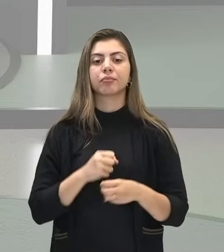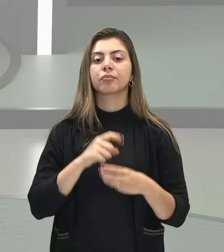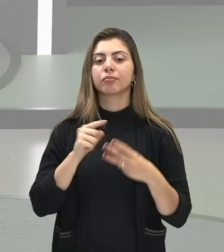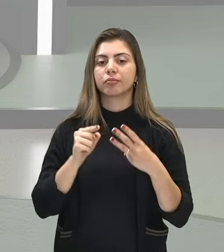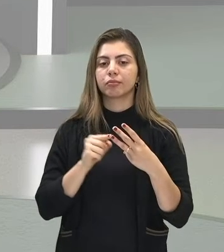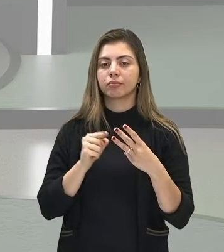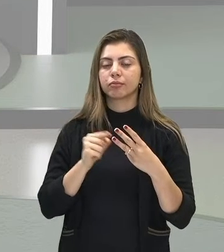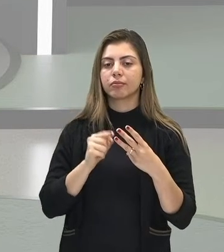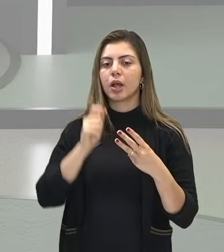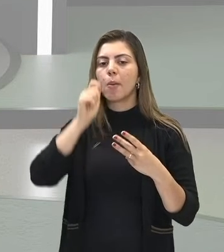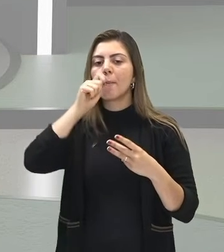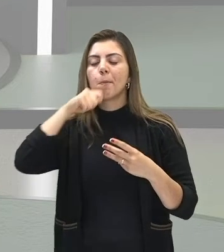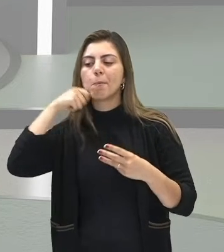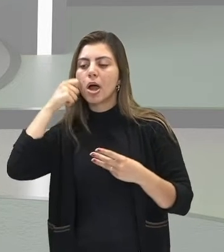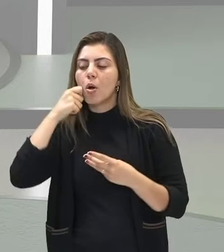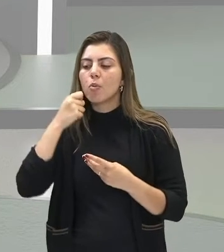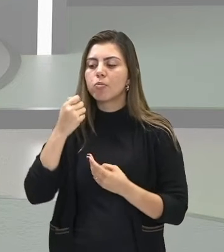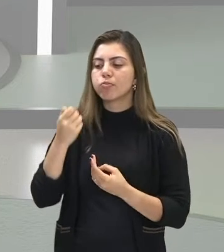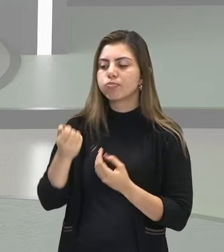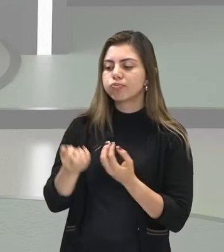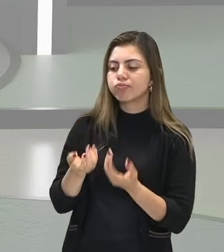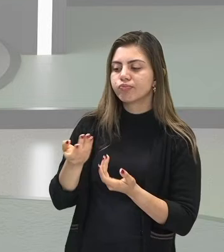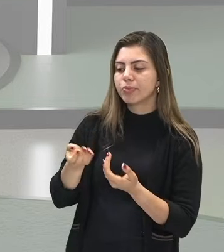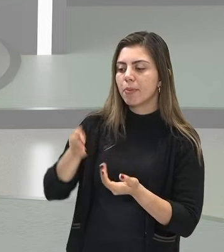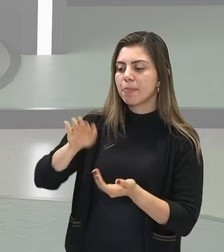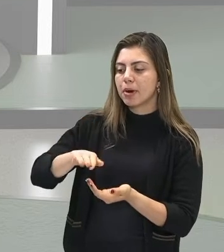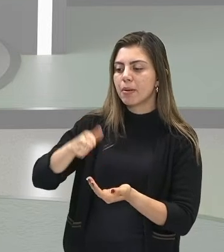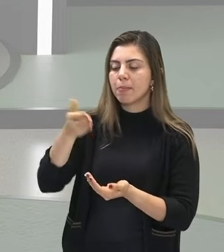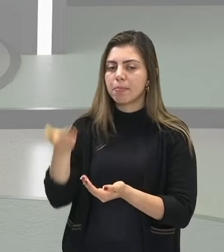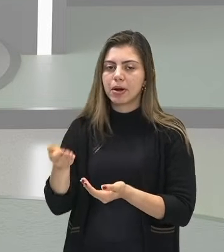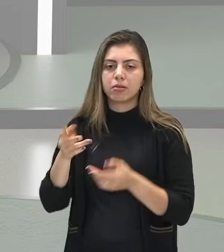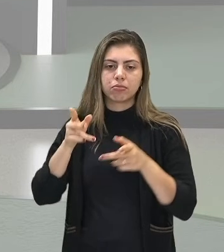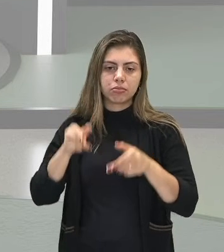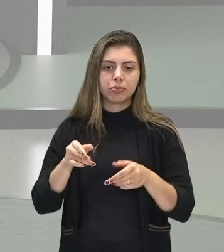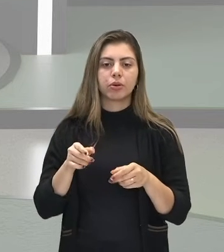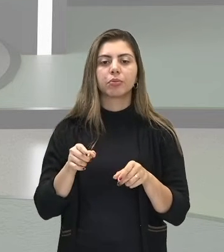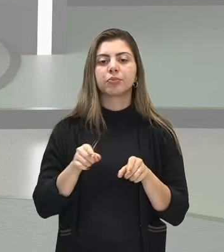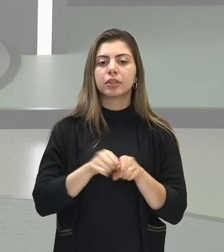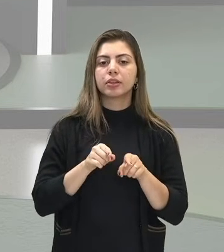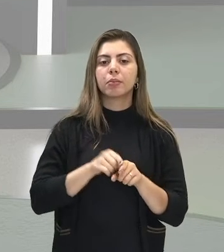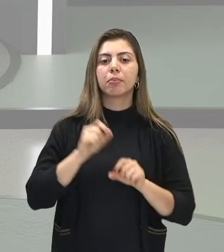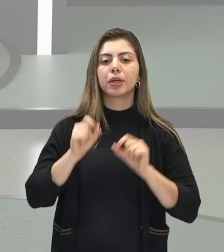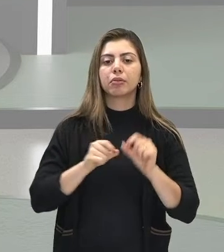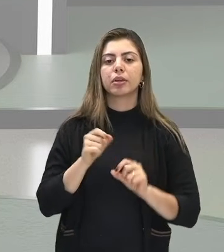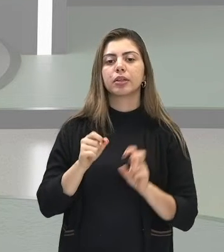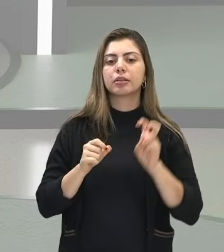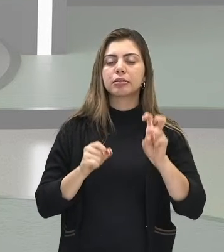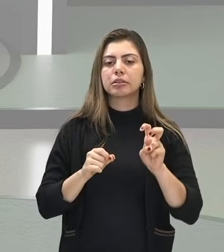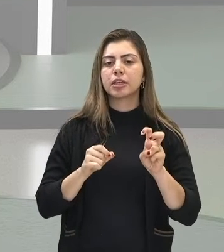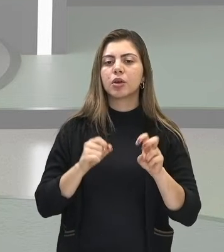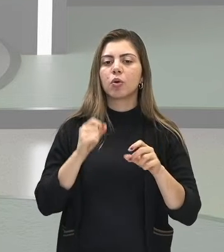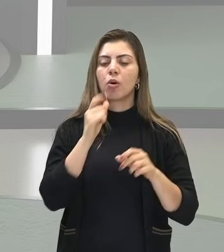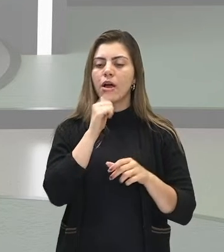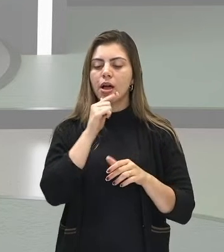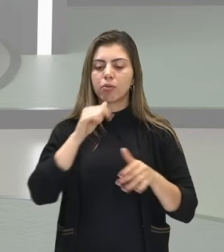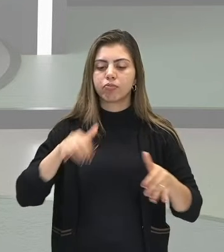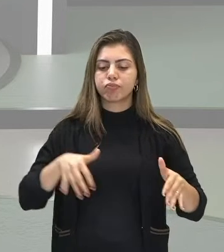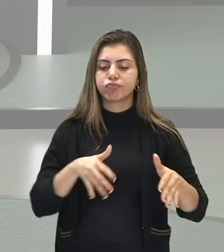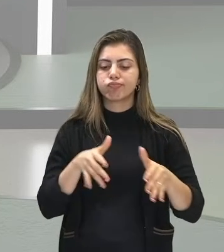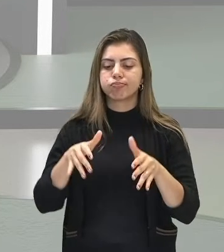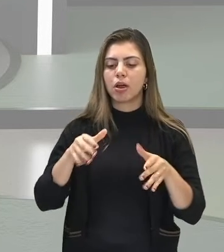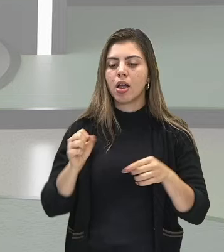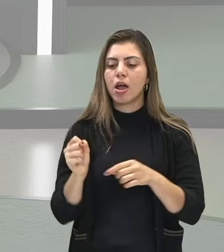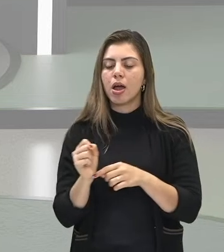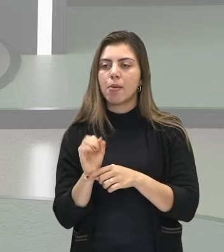como estamos assando um pão. E a evaporação da água, que não é uma